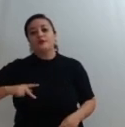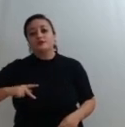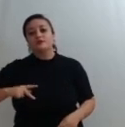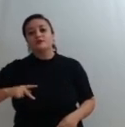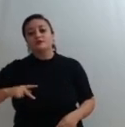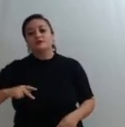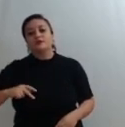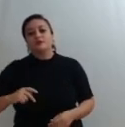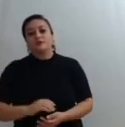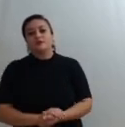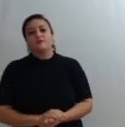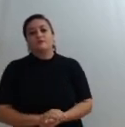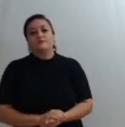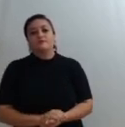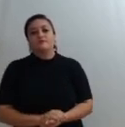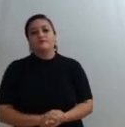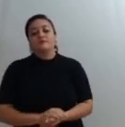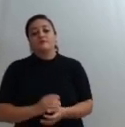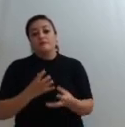pela denegação da